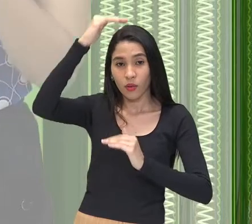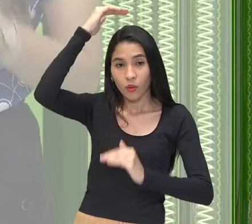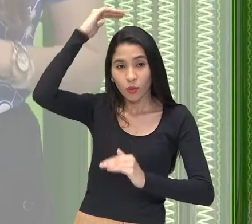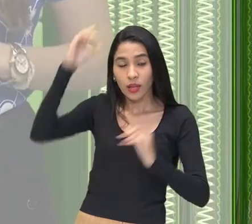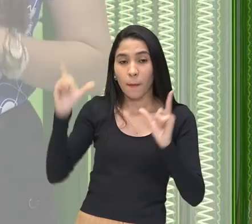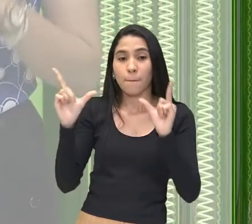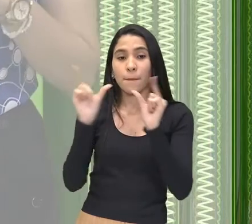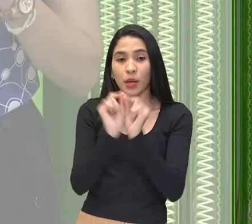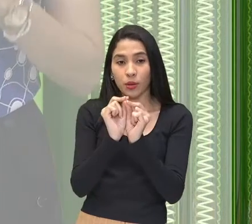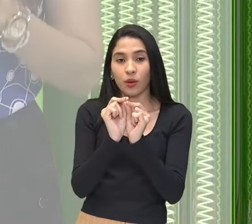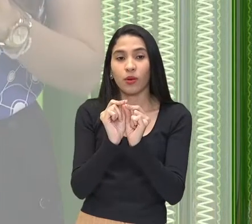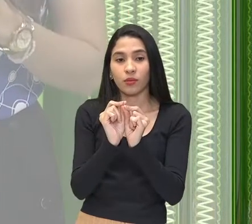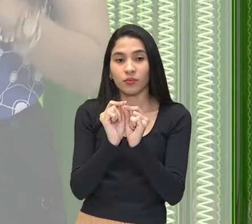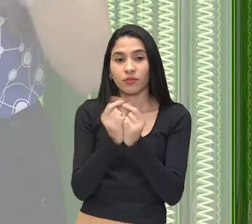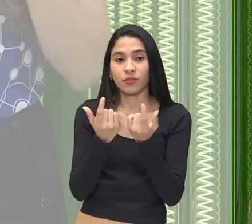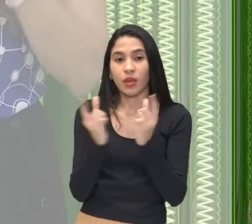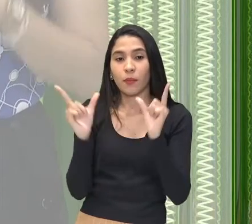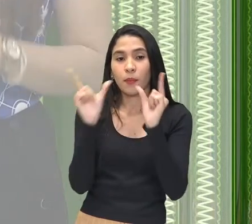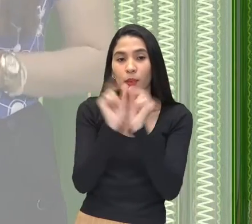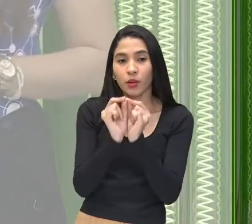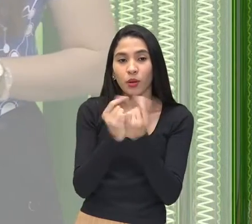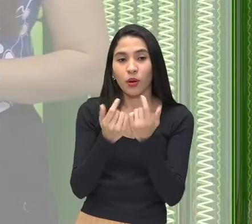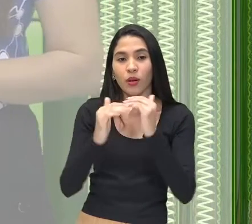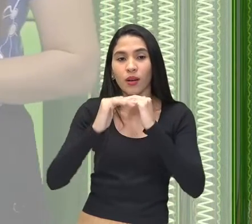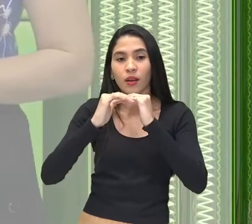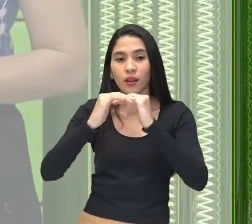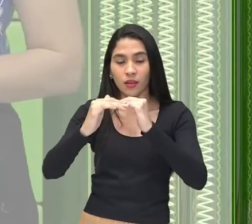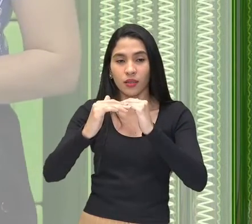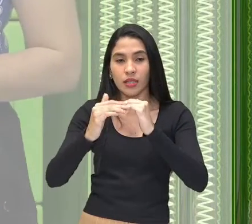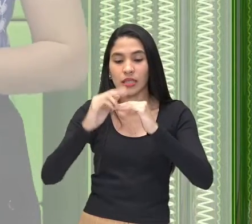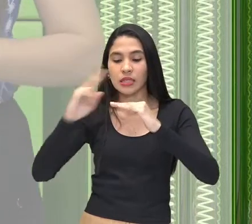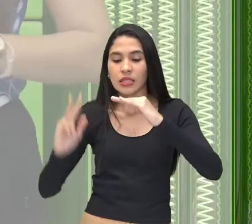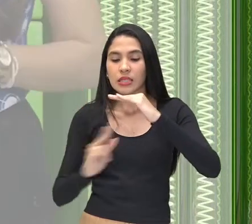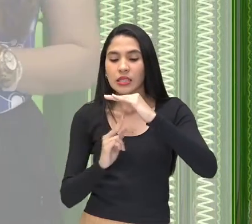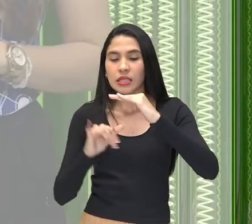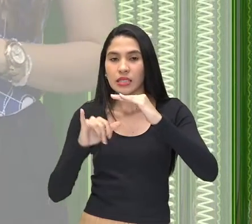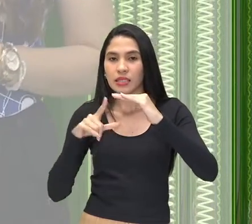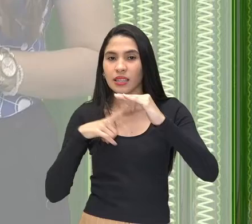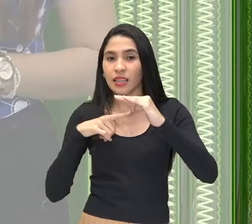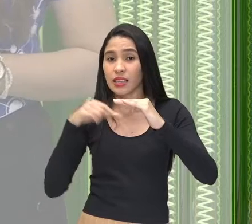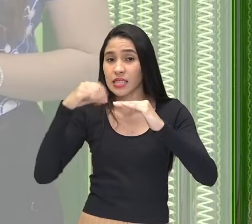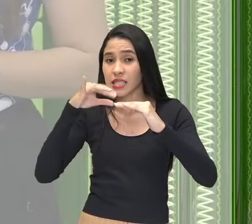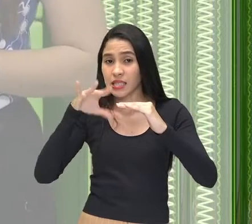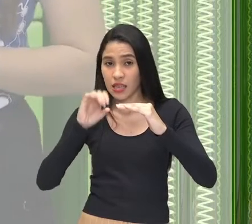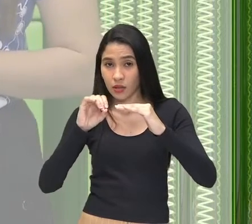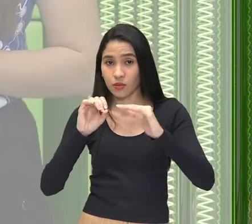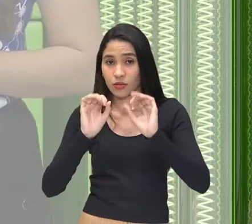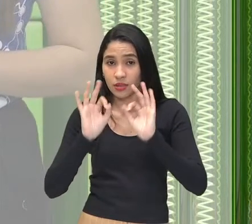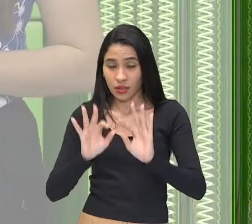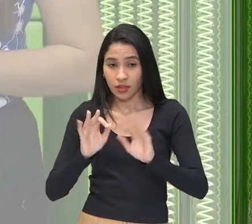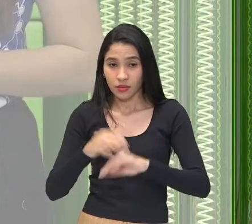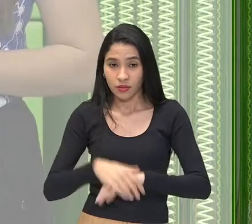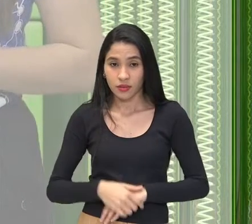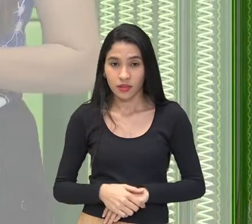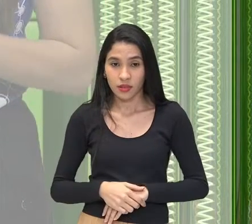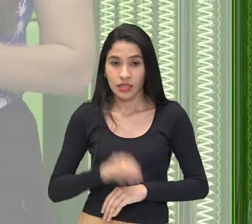menor do que uma coluna de ar sobre a nossa cabeça se a gente estiver aqui em Santos, certo? Então, quem está